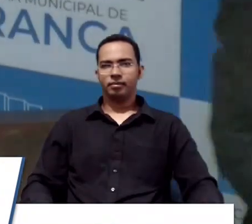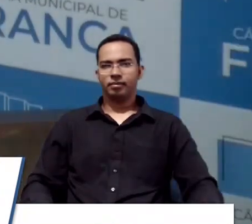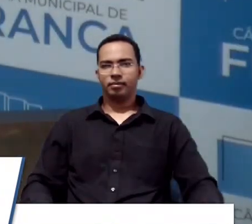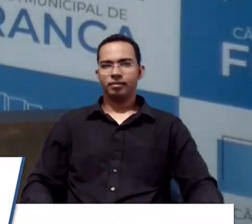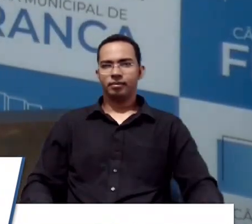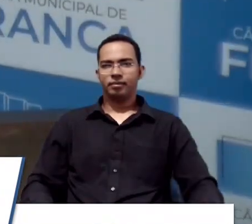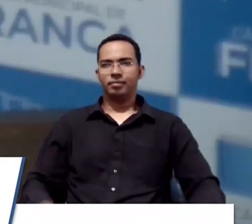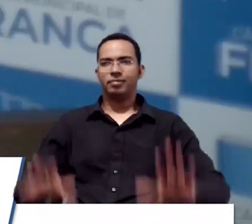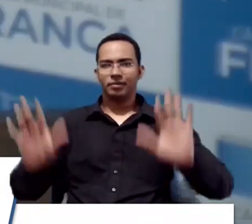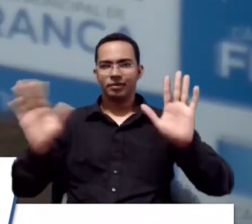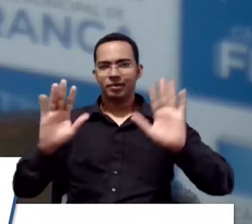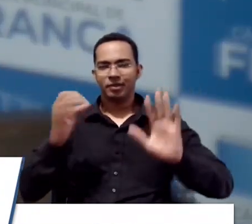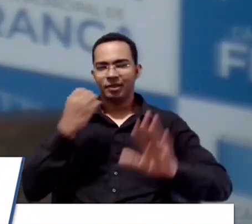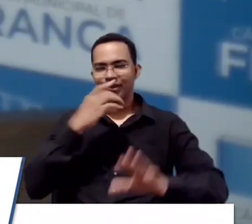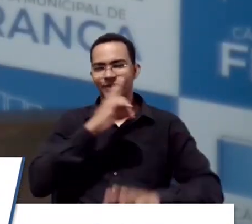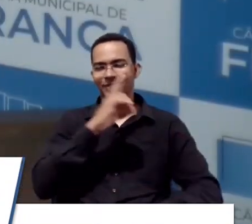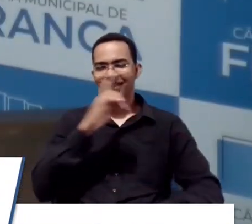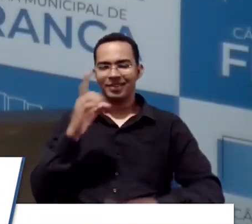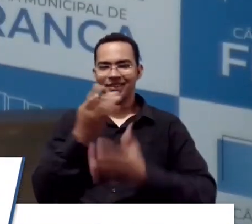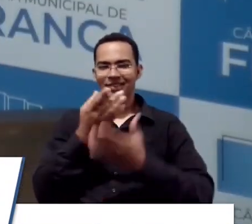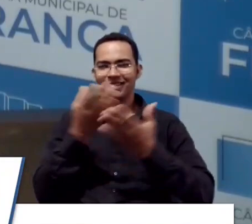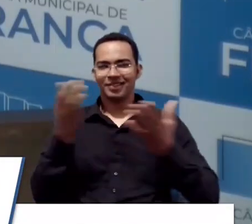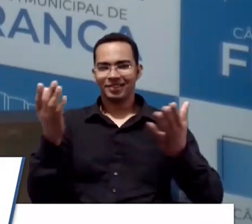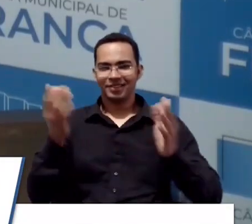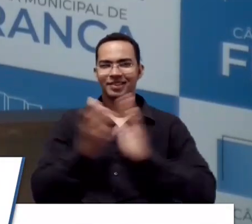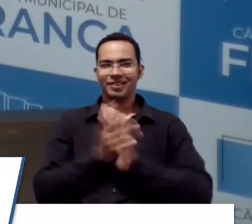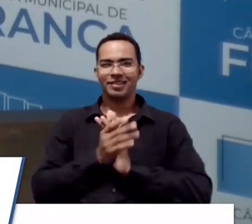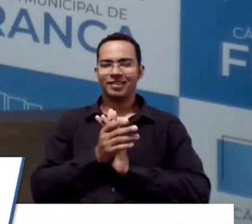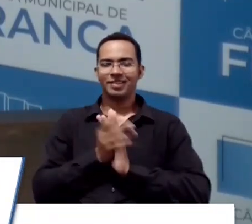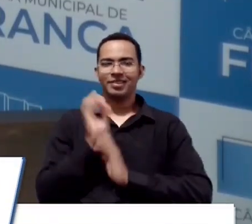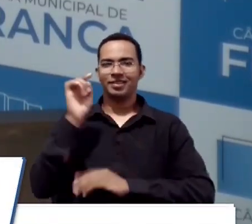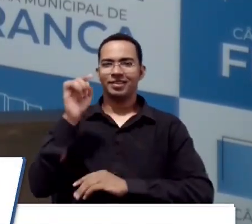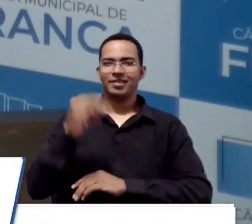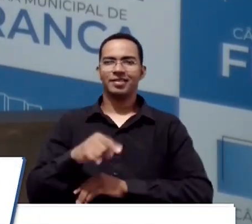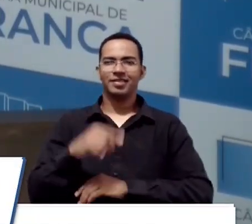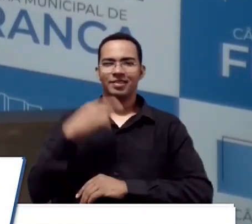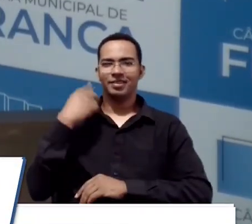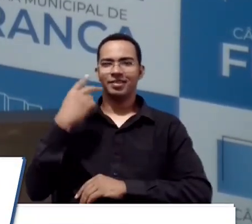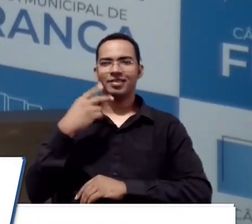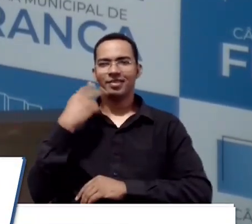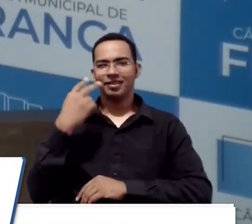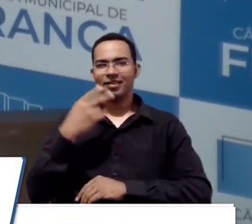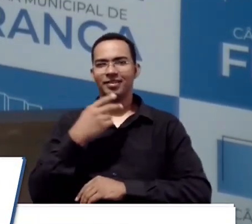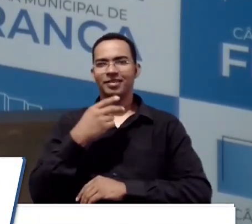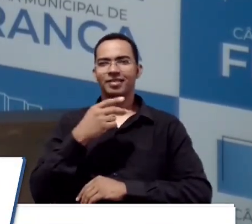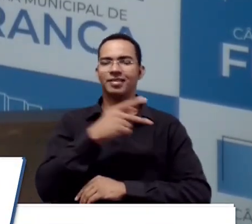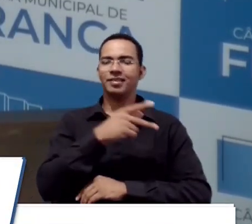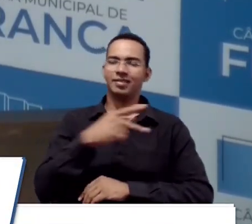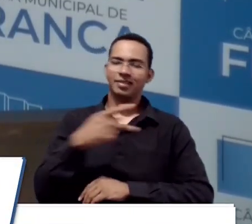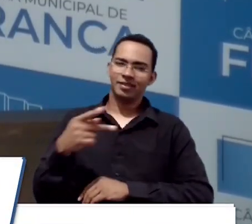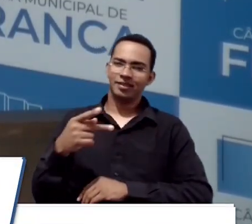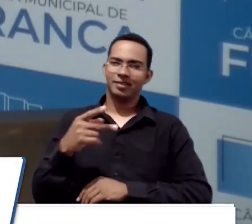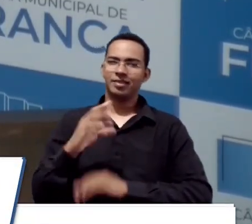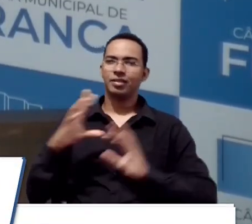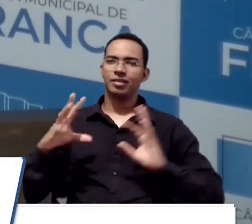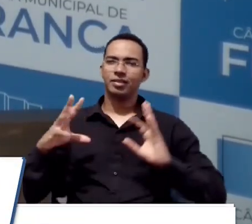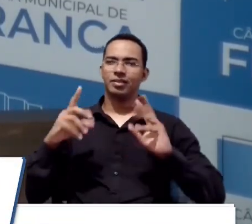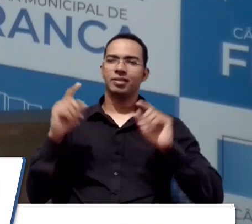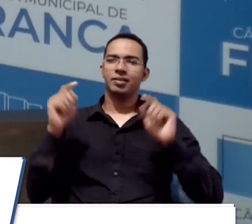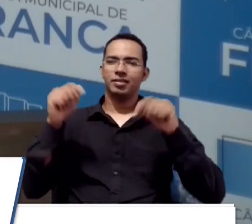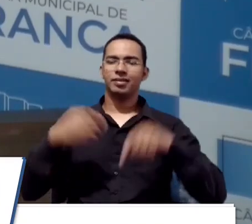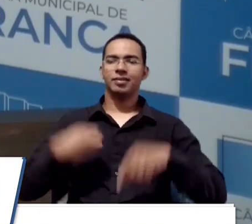Bom dia a todos, aqui vereadores, presidentes, todos que aqui estão.